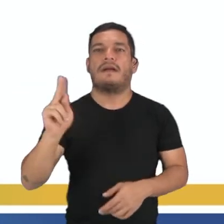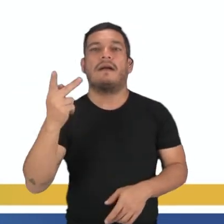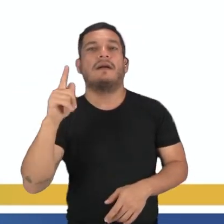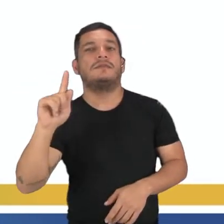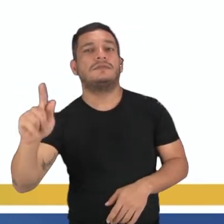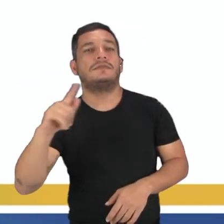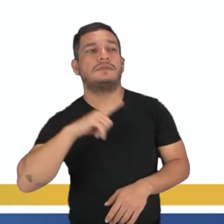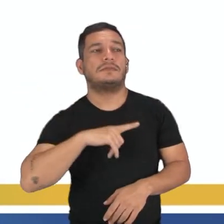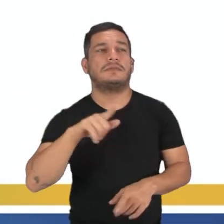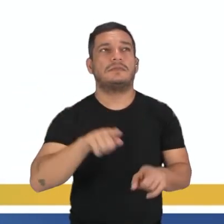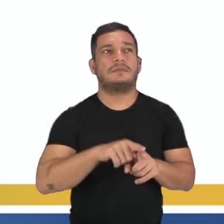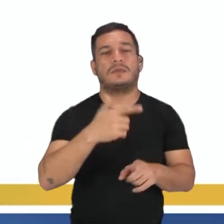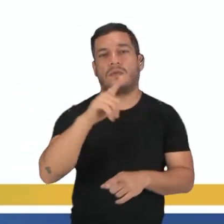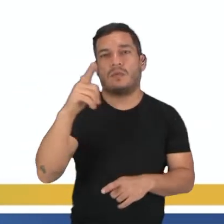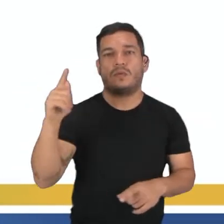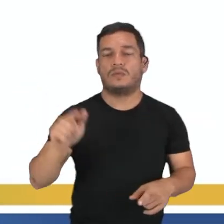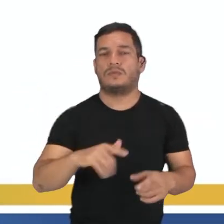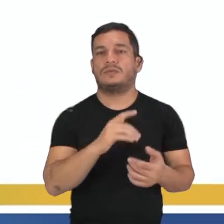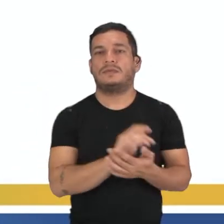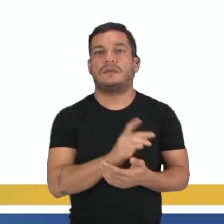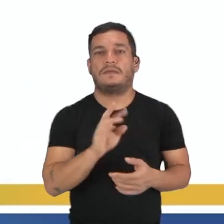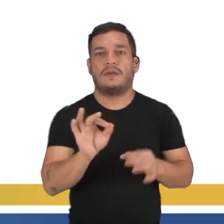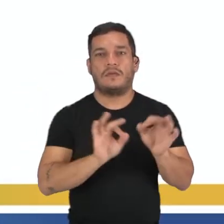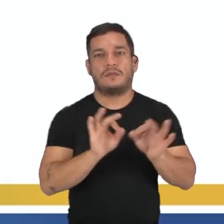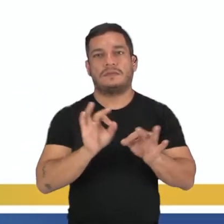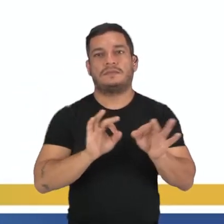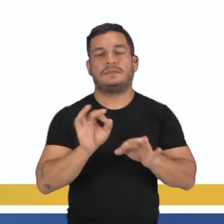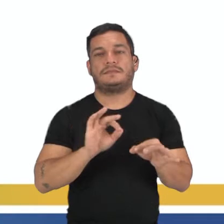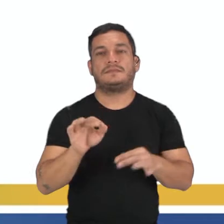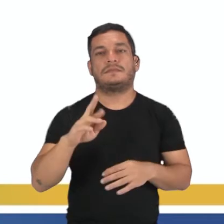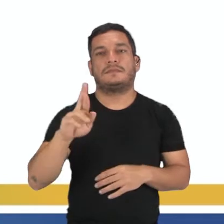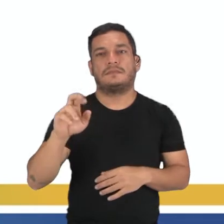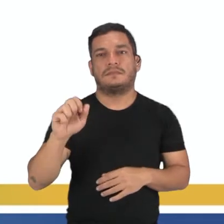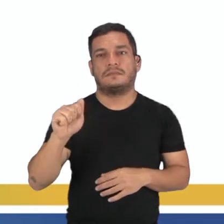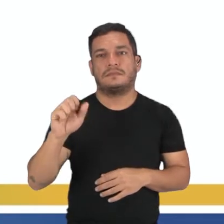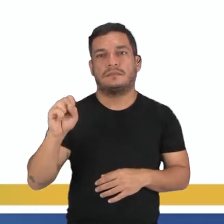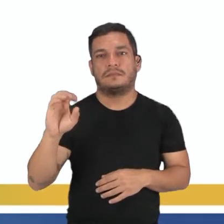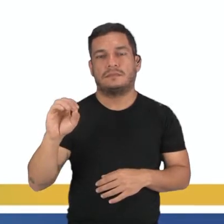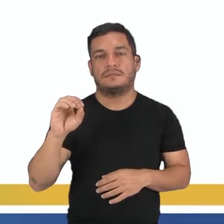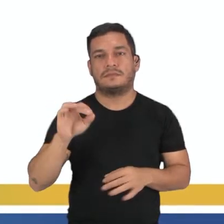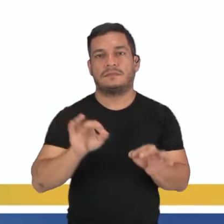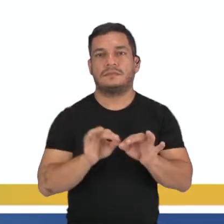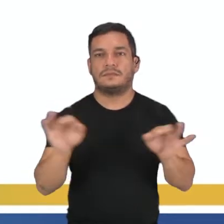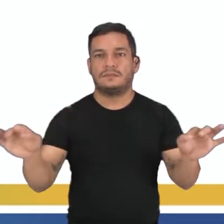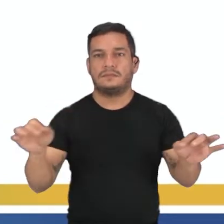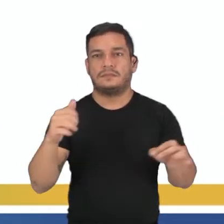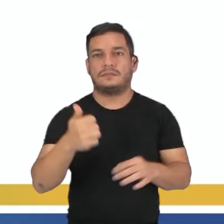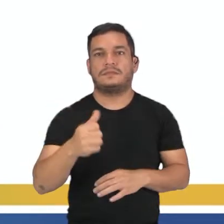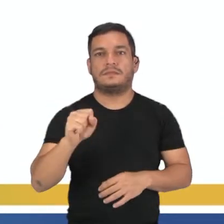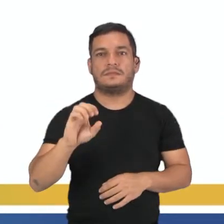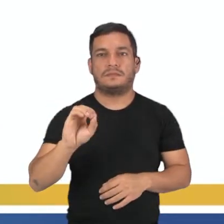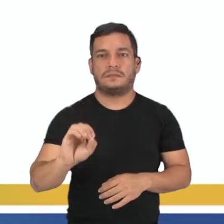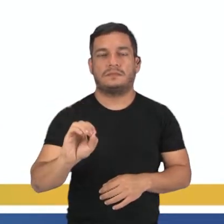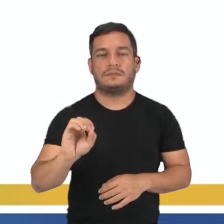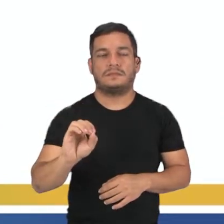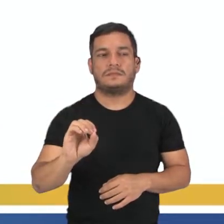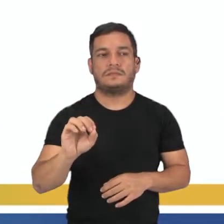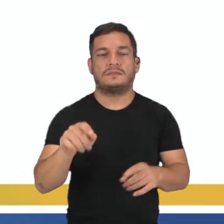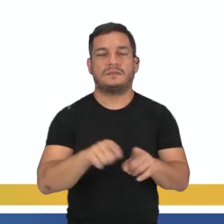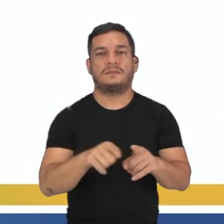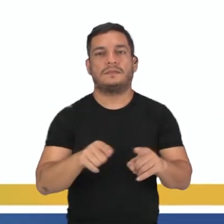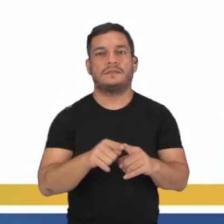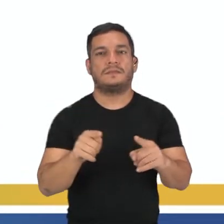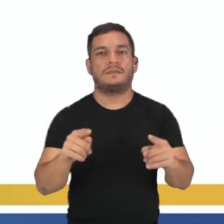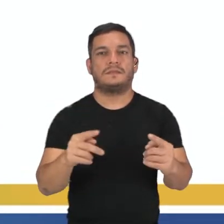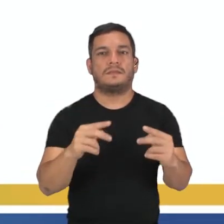né? Temos também outros casos. Eles vão formar um ângulo raso, né? De medida 180. E os pares